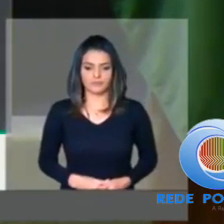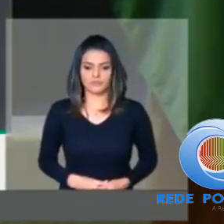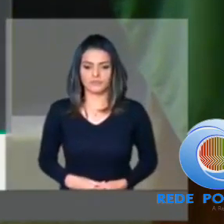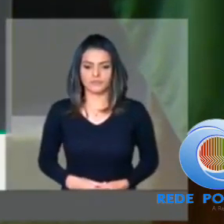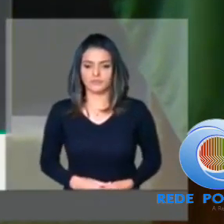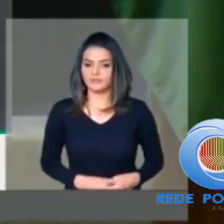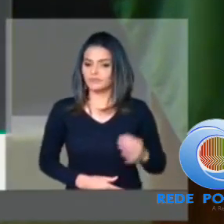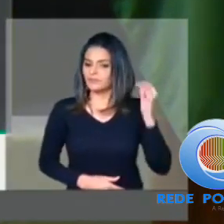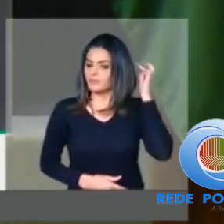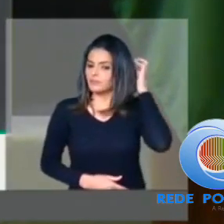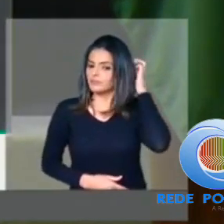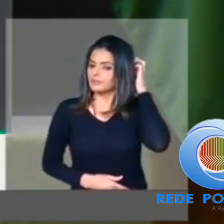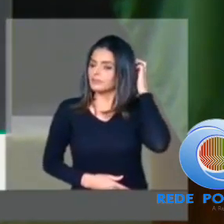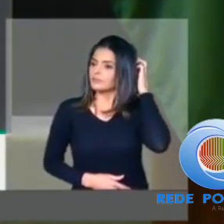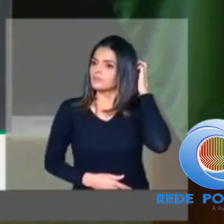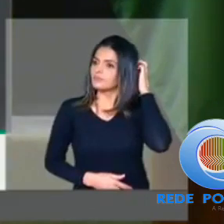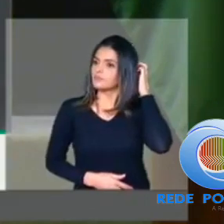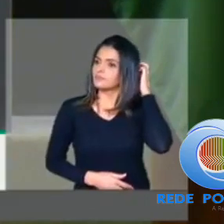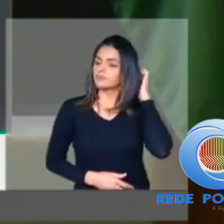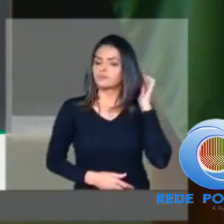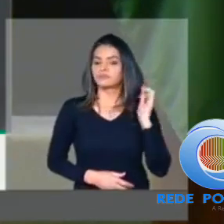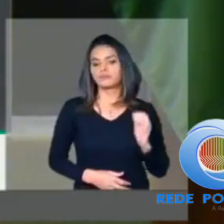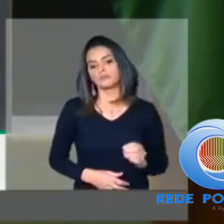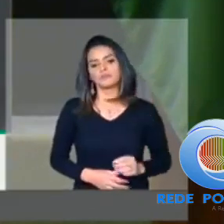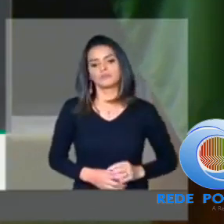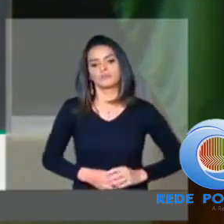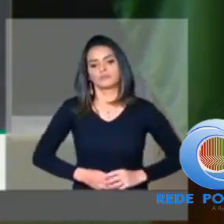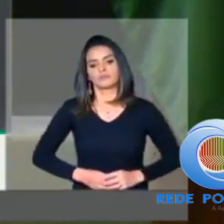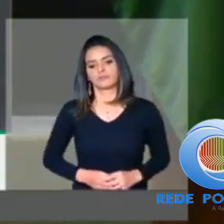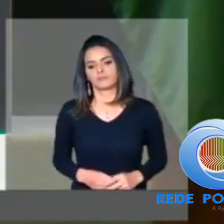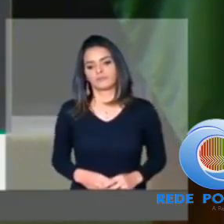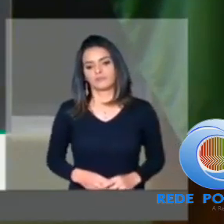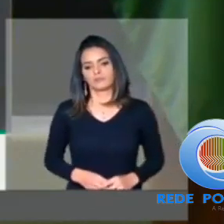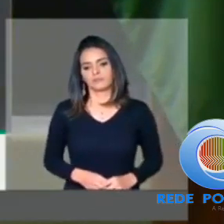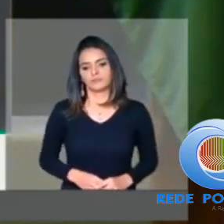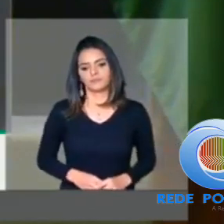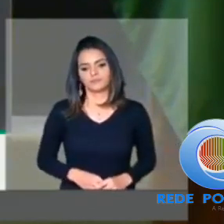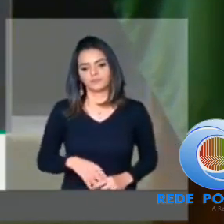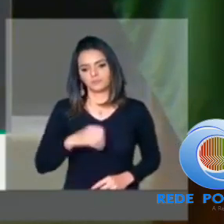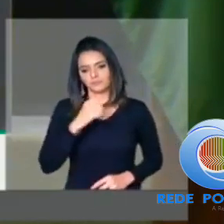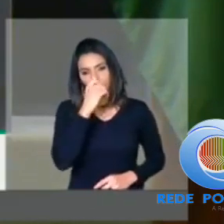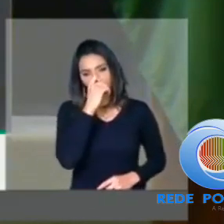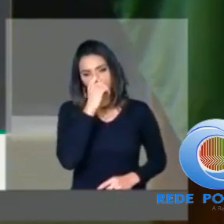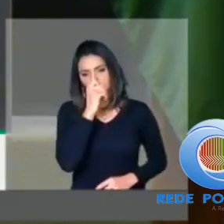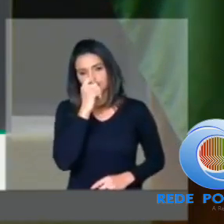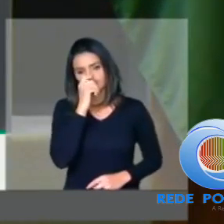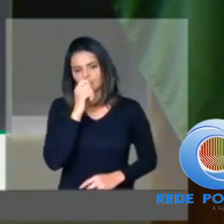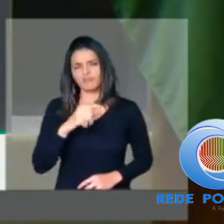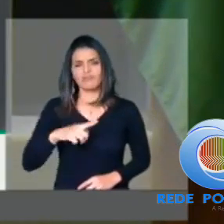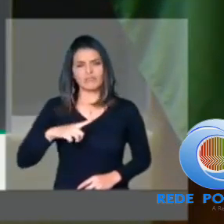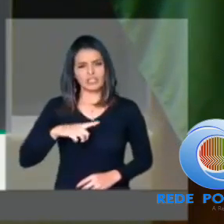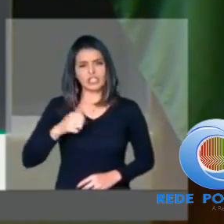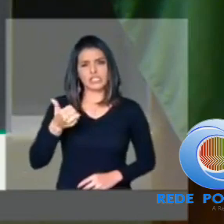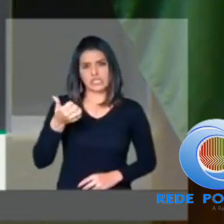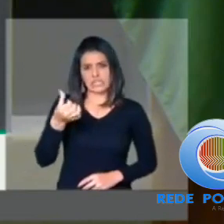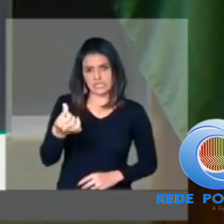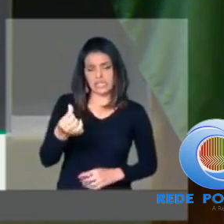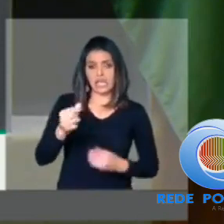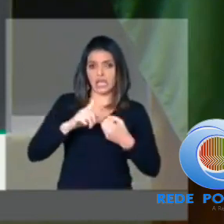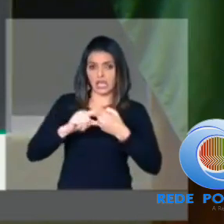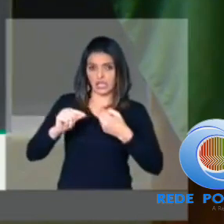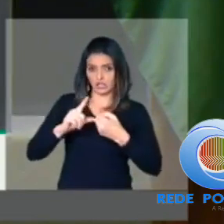tortuosa. Nós chegamos a ter 16 artigos que viraram